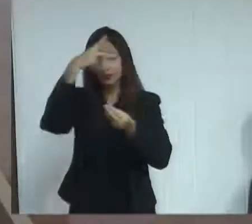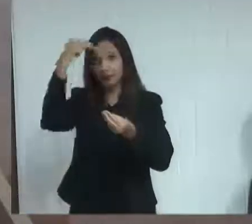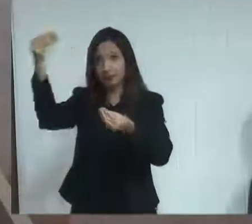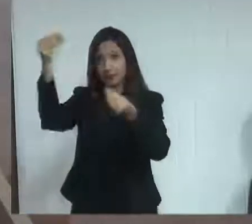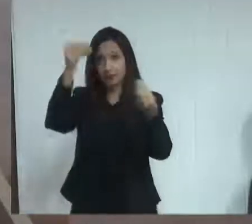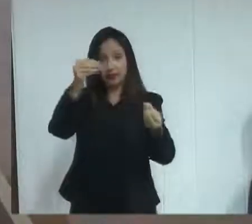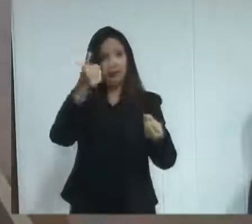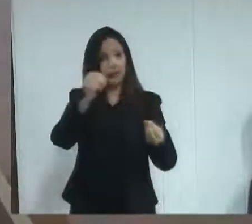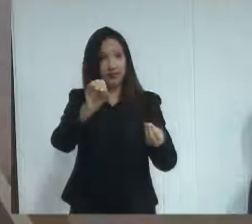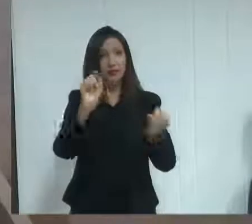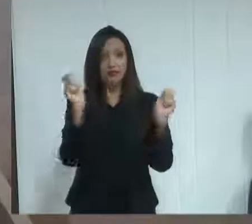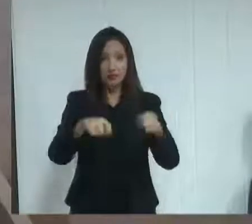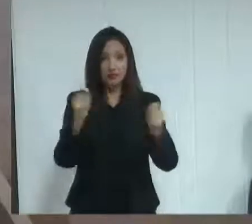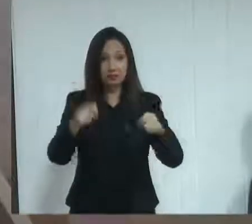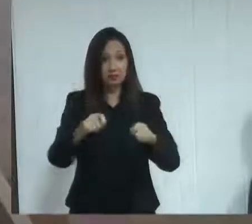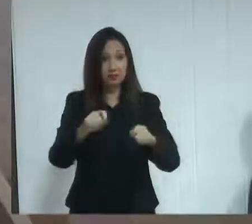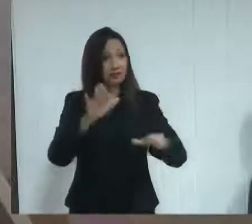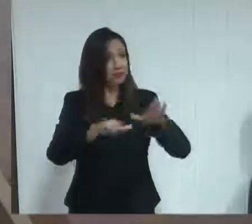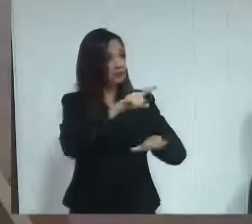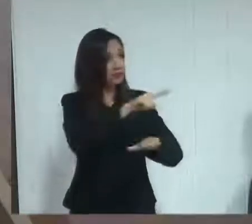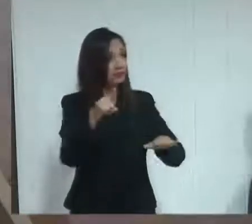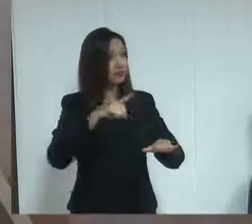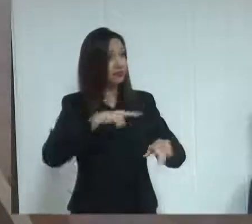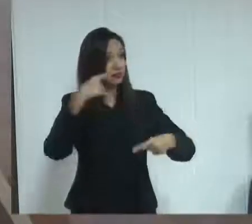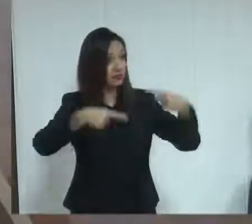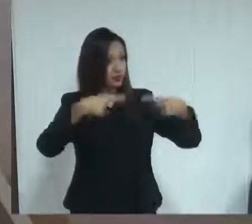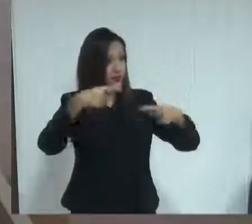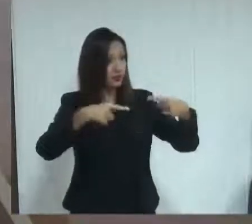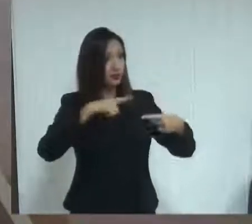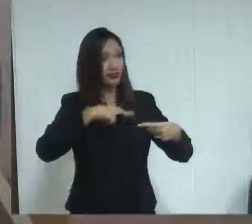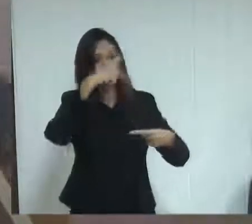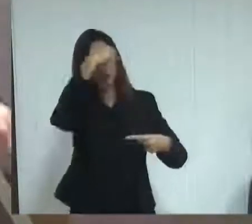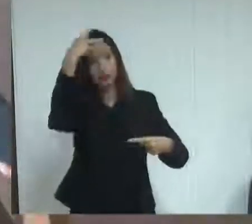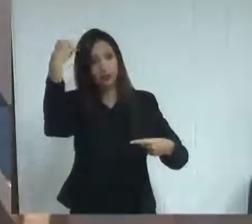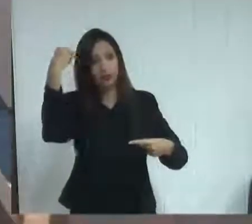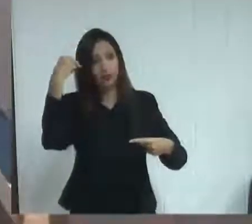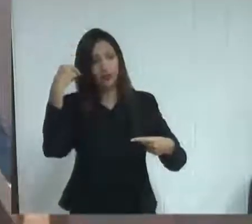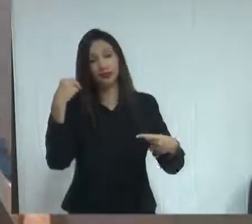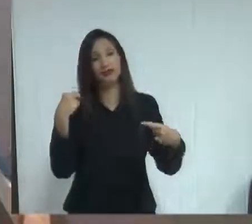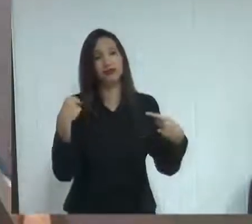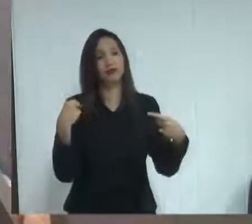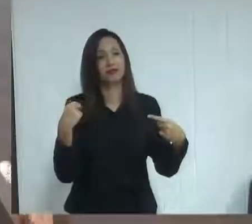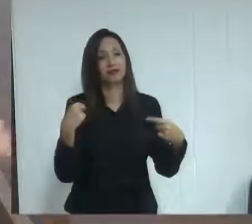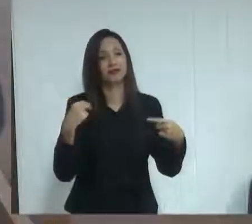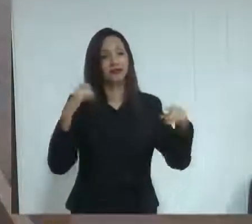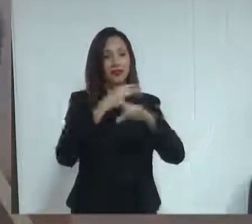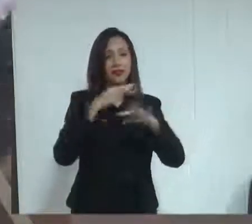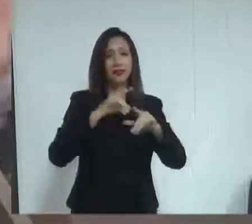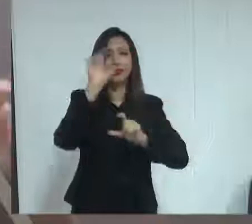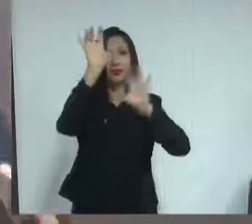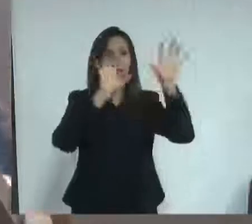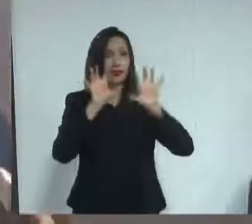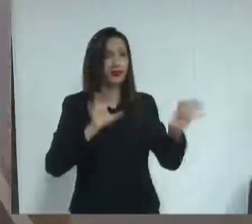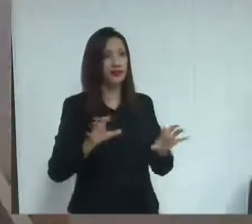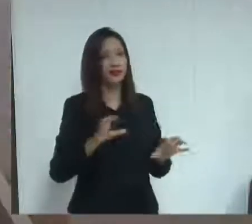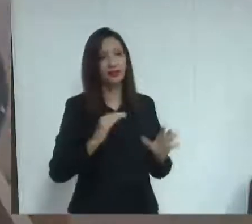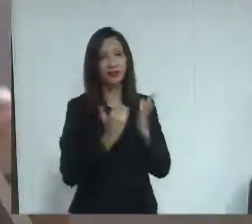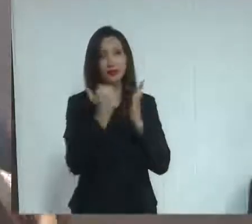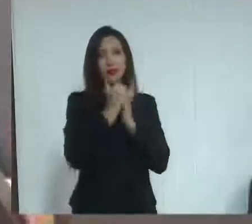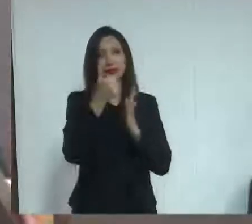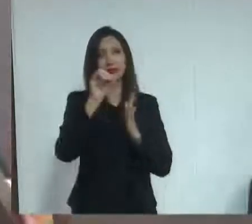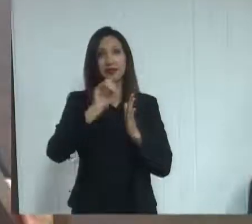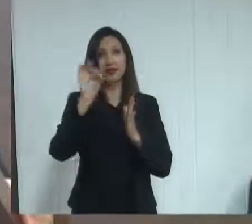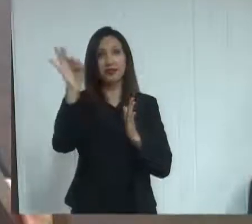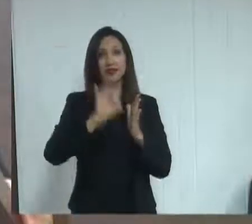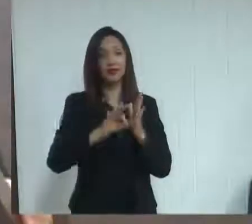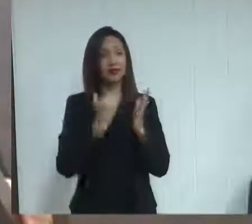vou dizer uma coisa para vocês. Às vezes pode ser até político, porque tem um monte de prefeito que, né, todas as cidades por aí, quando fala, vou dar 10% de aumento de funcionário, parece que é dele o dinheiro,